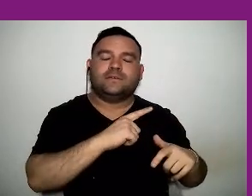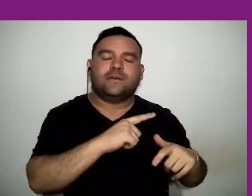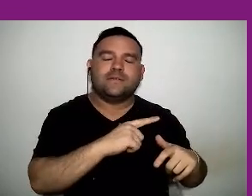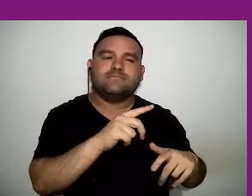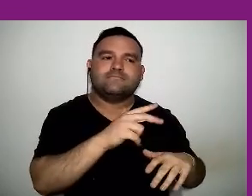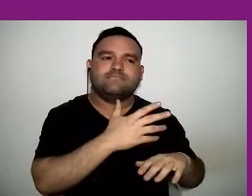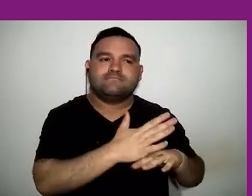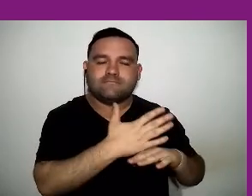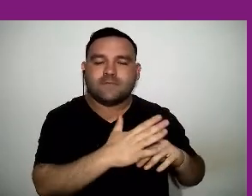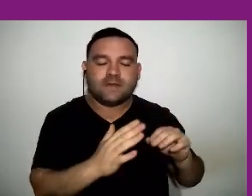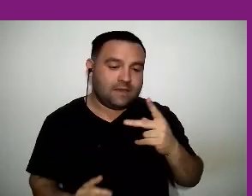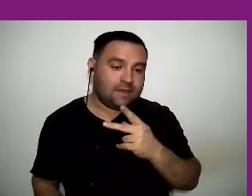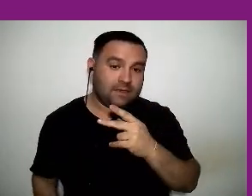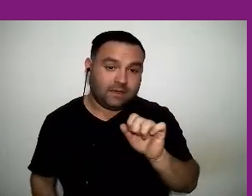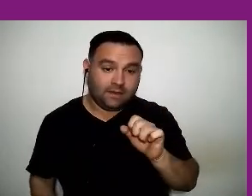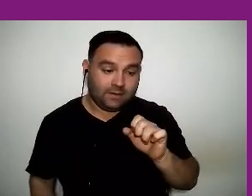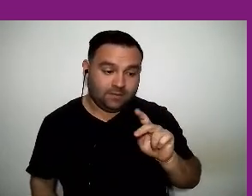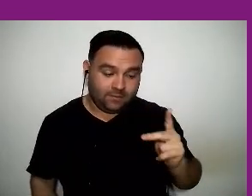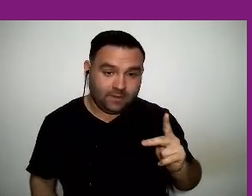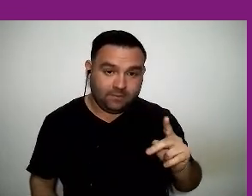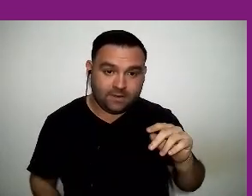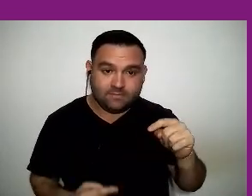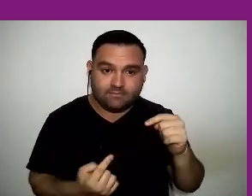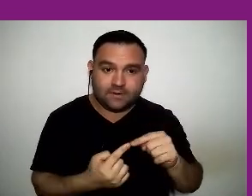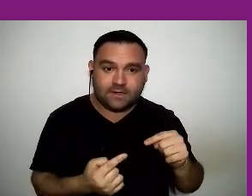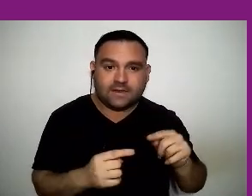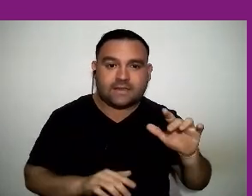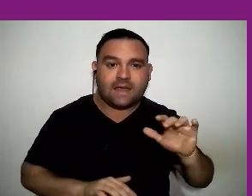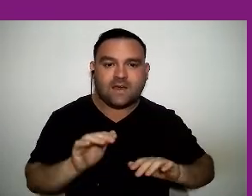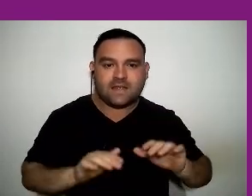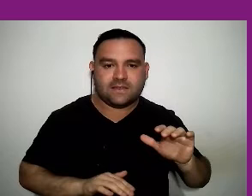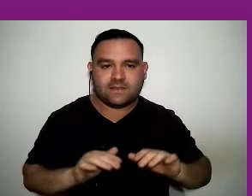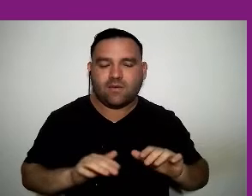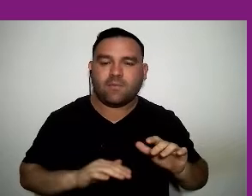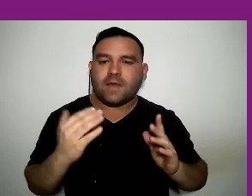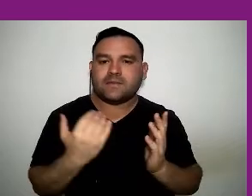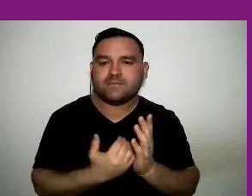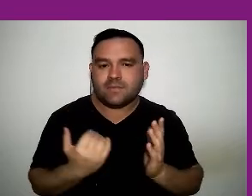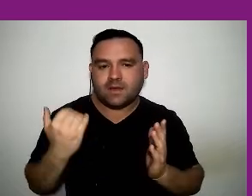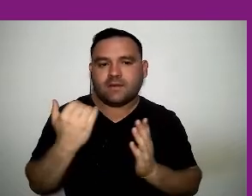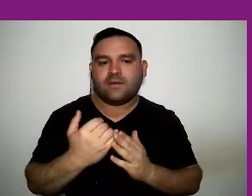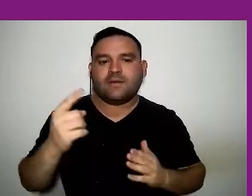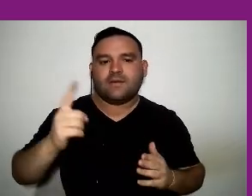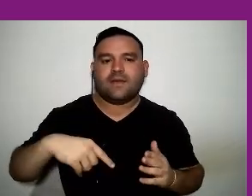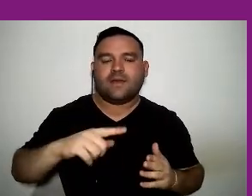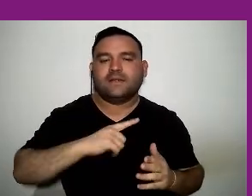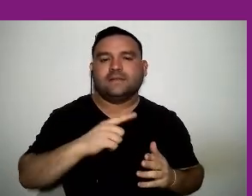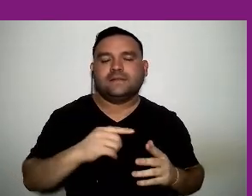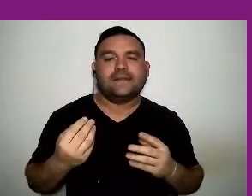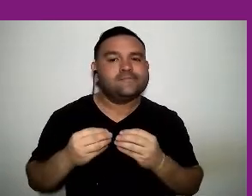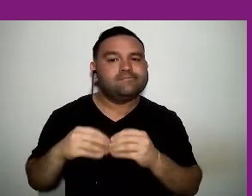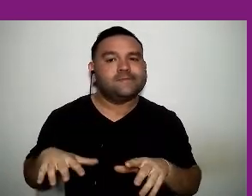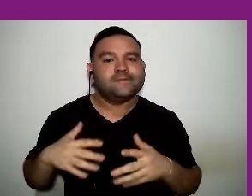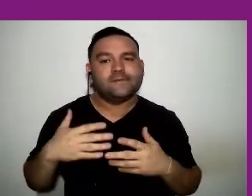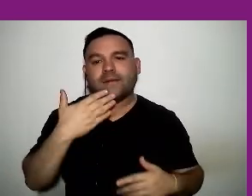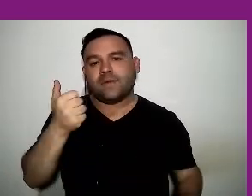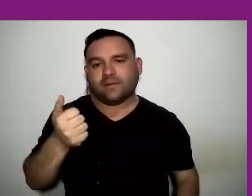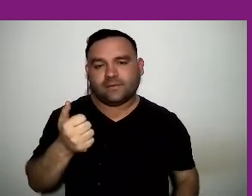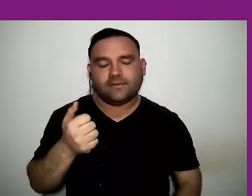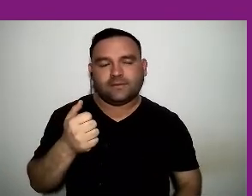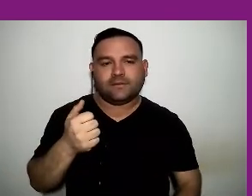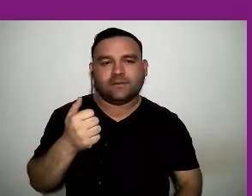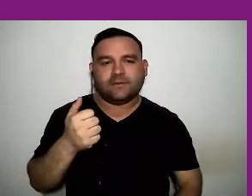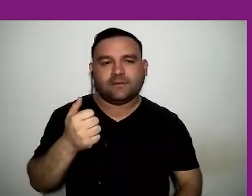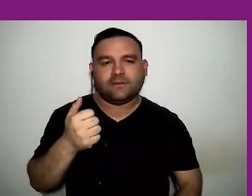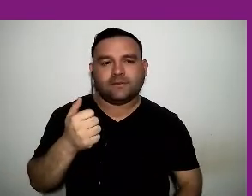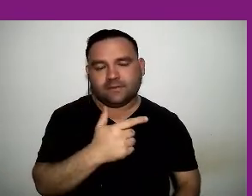você titula a PIP, tem uma variação, mas a maior parte fica numa situação de colapso melhor do